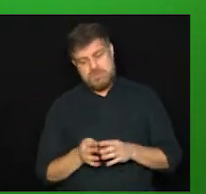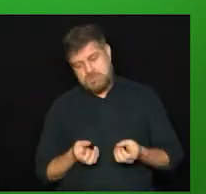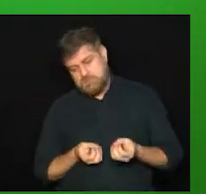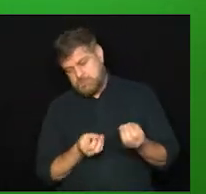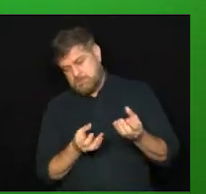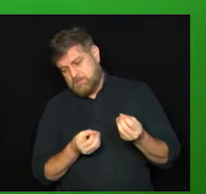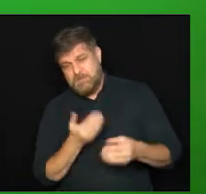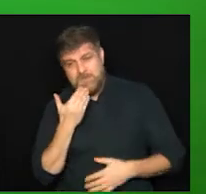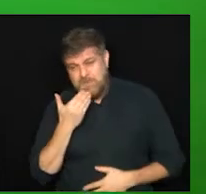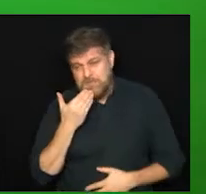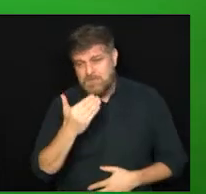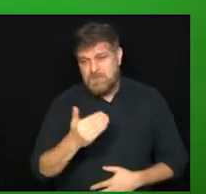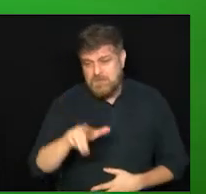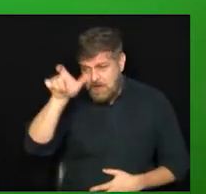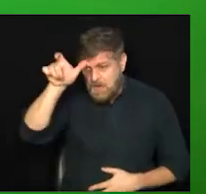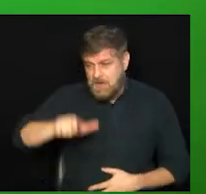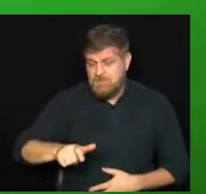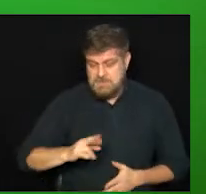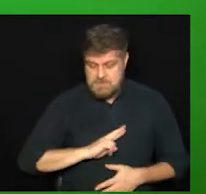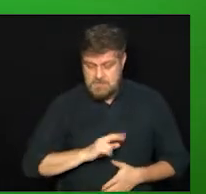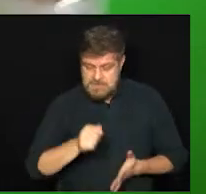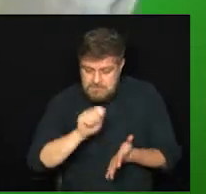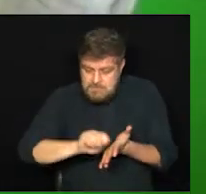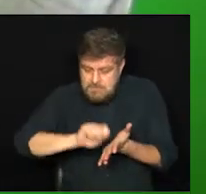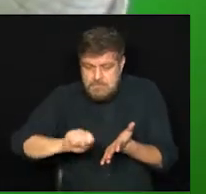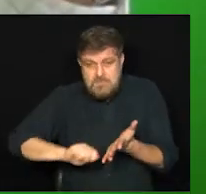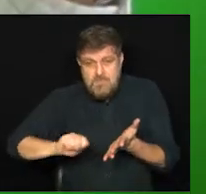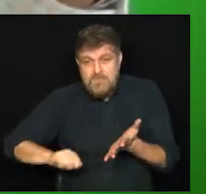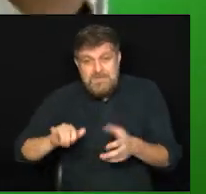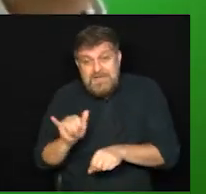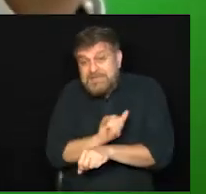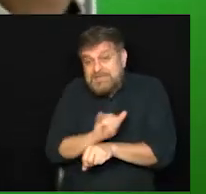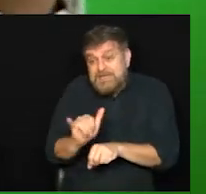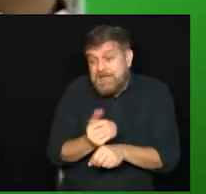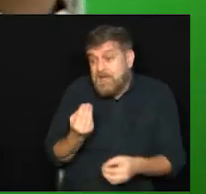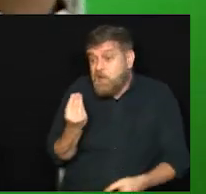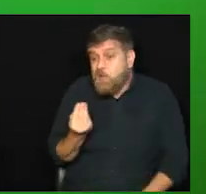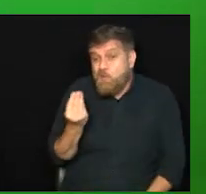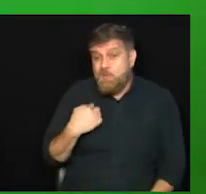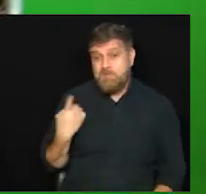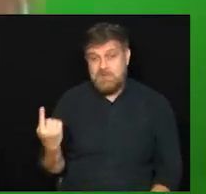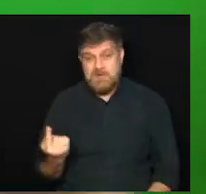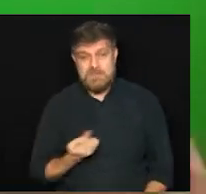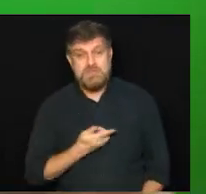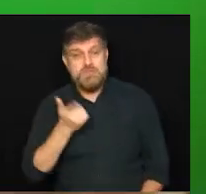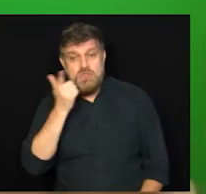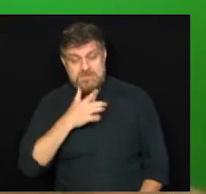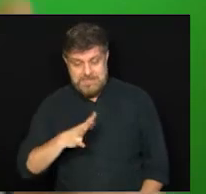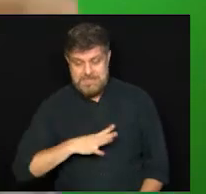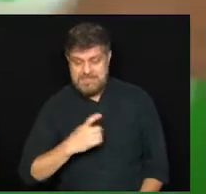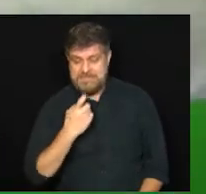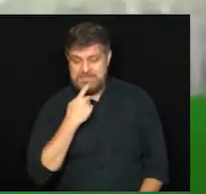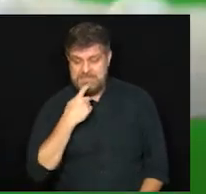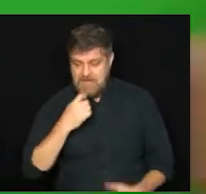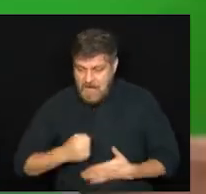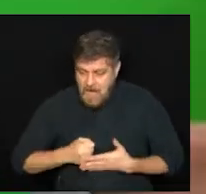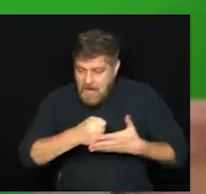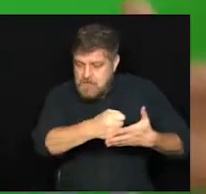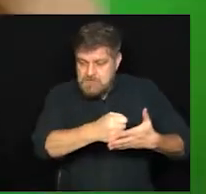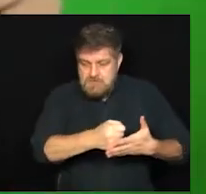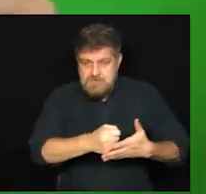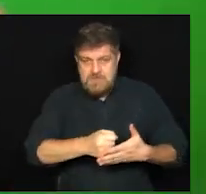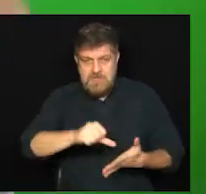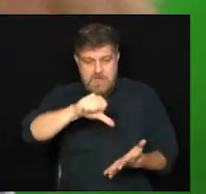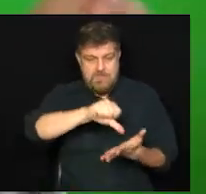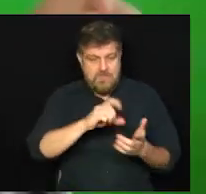que o senhor aí também anote isso aí, e tenta encontrar uma forma, né, para que o município possa ajudar a captar eventos.